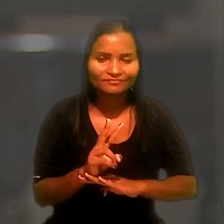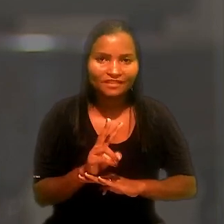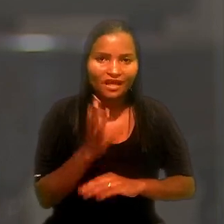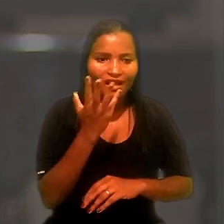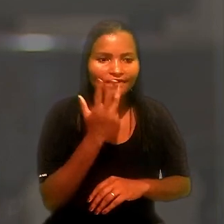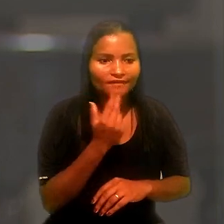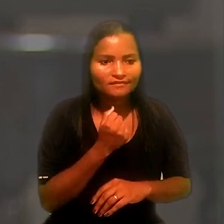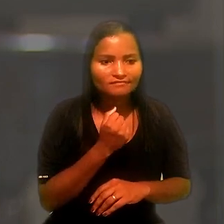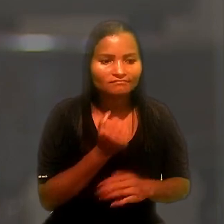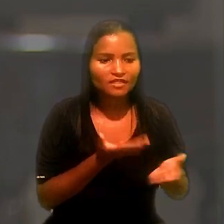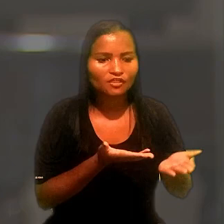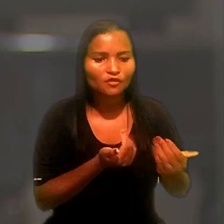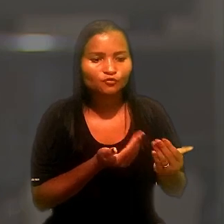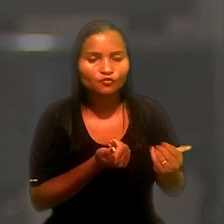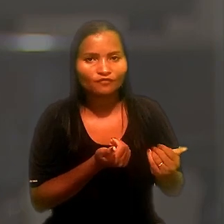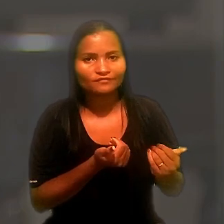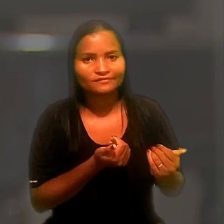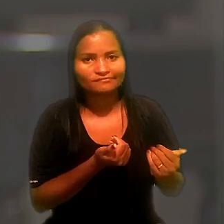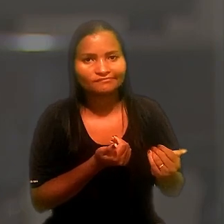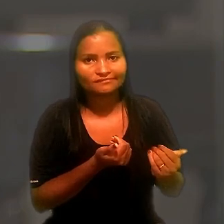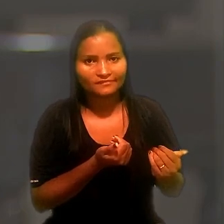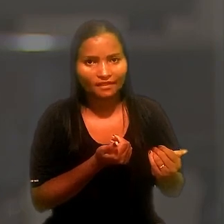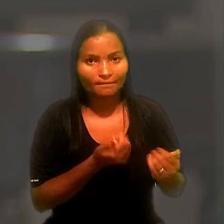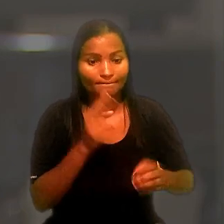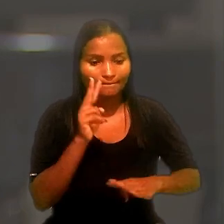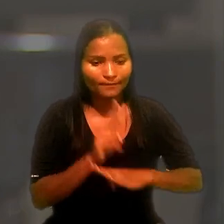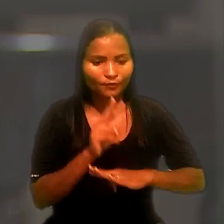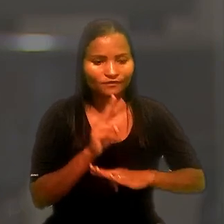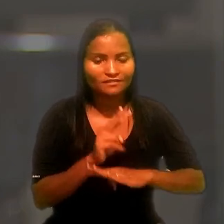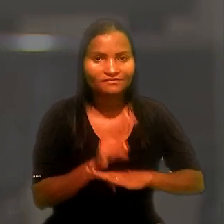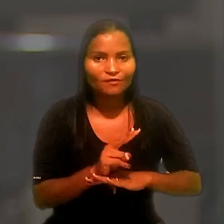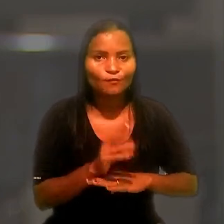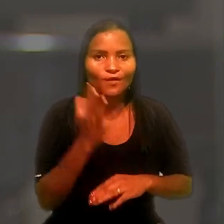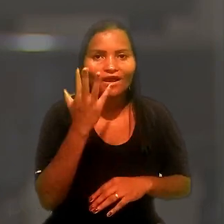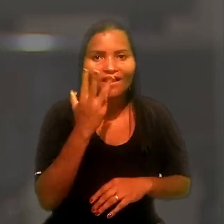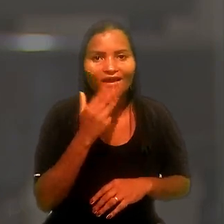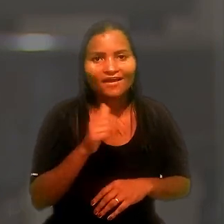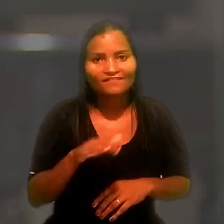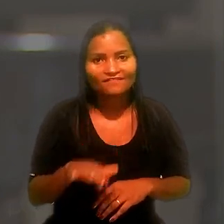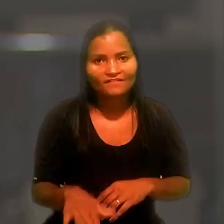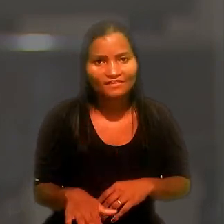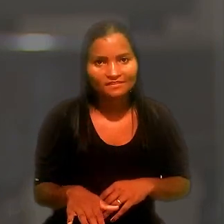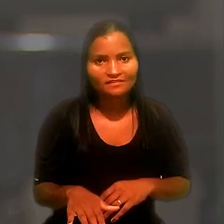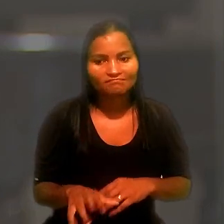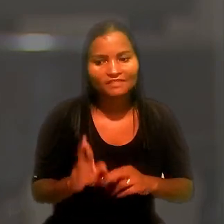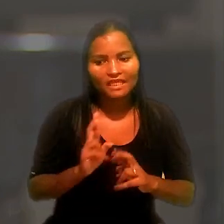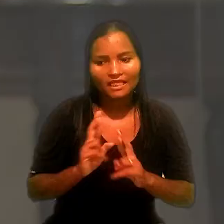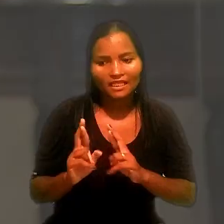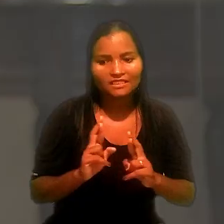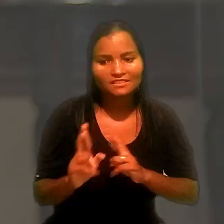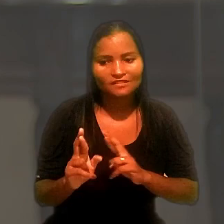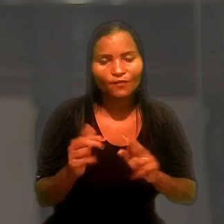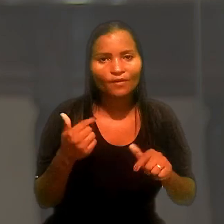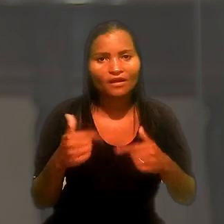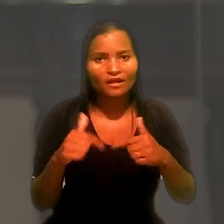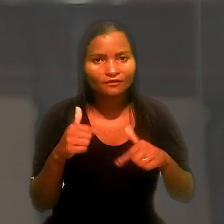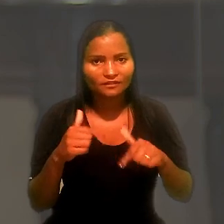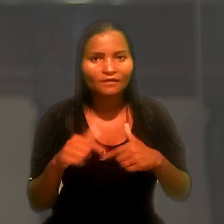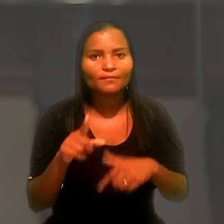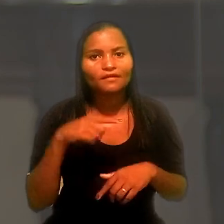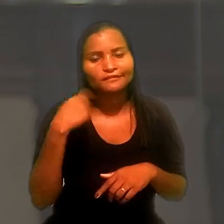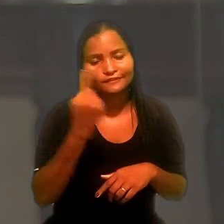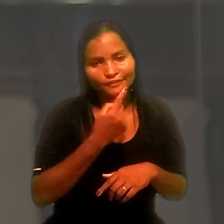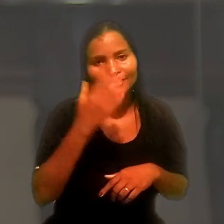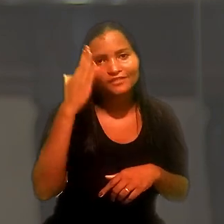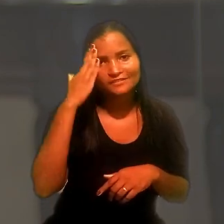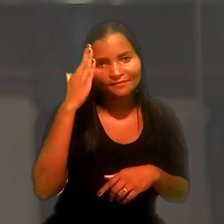à criança, aos jovens, a proteção à infância em relação ao trabalho, porque nós bem sabemos